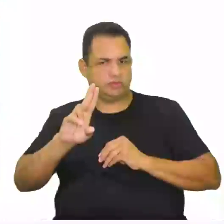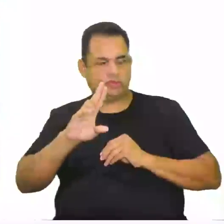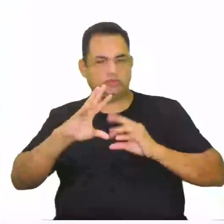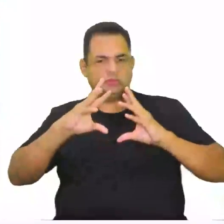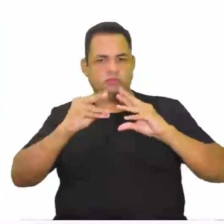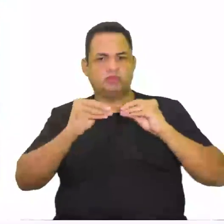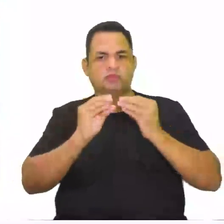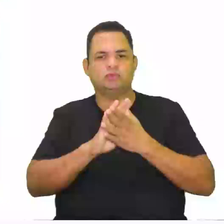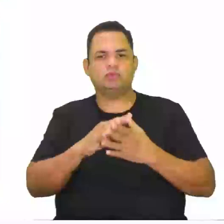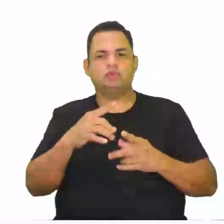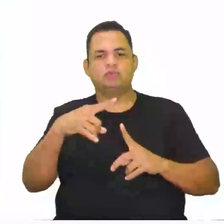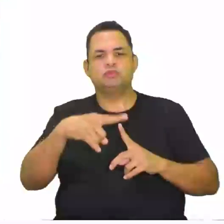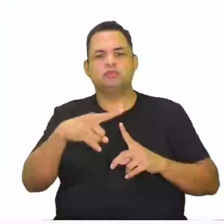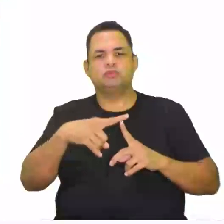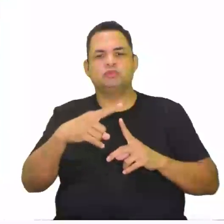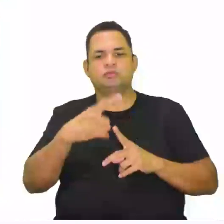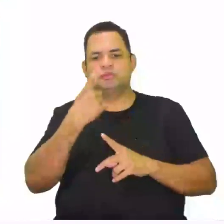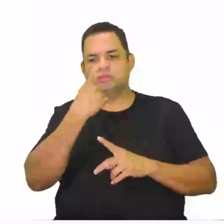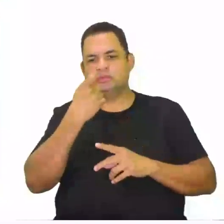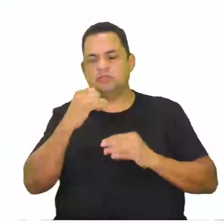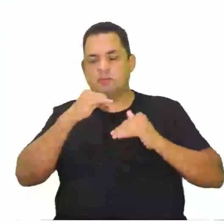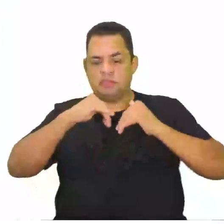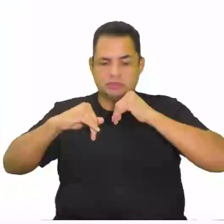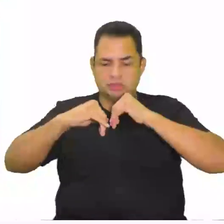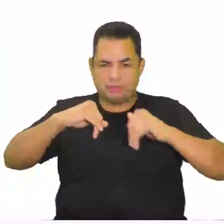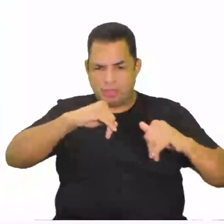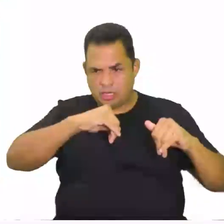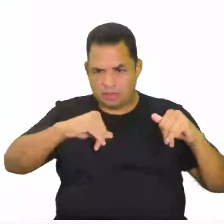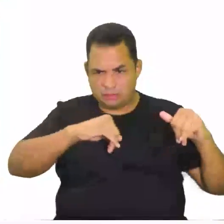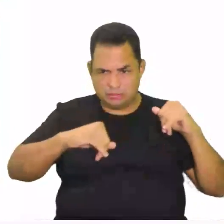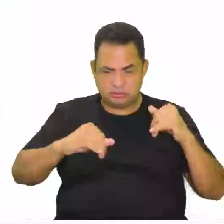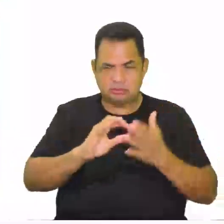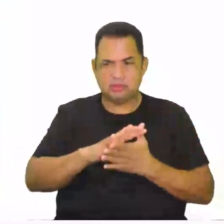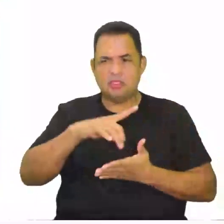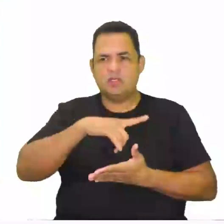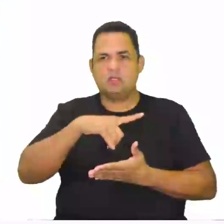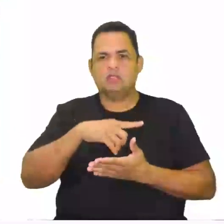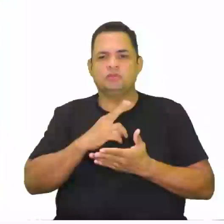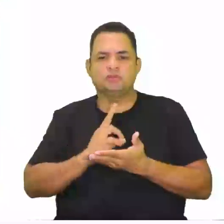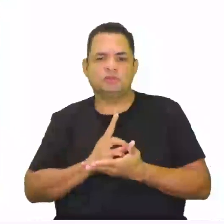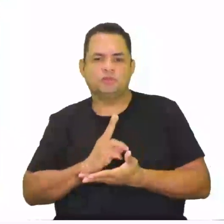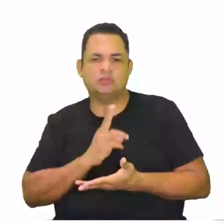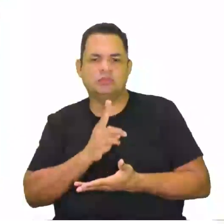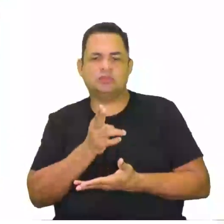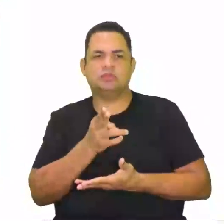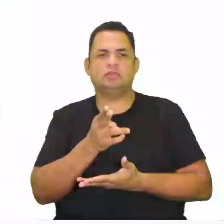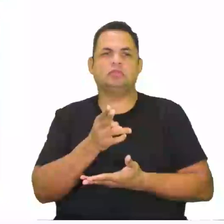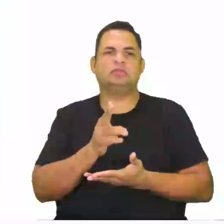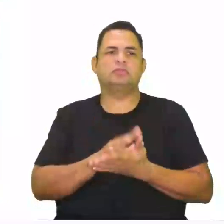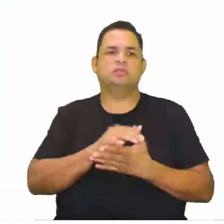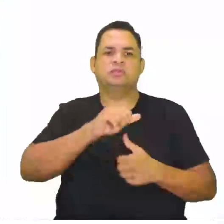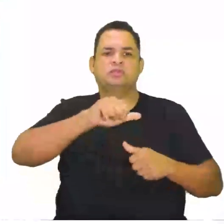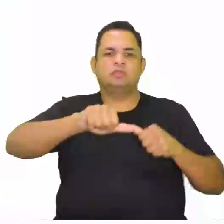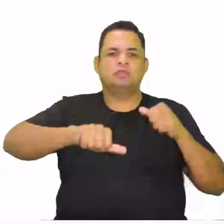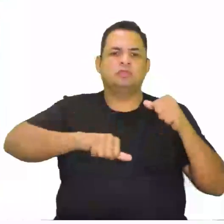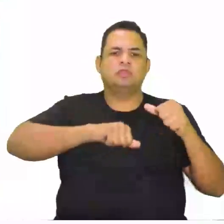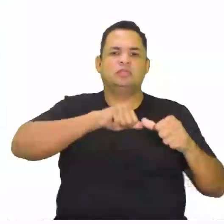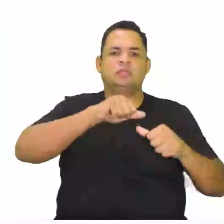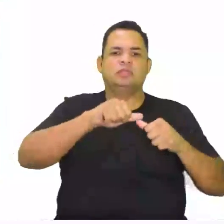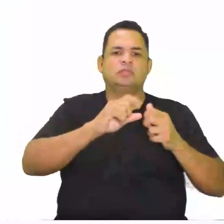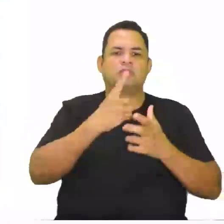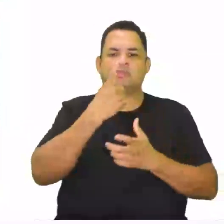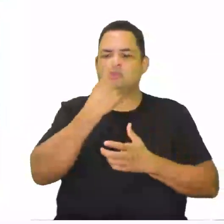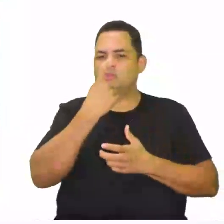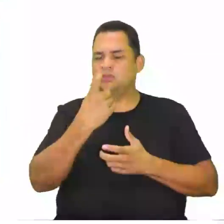uma preparação, uma separação do lixo, onde ele vai para um processo que transforma esse